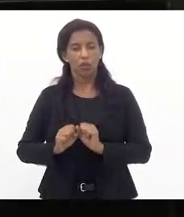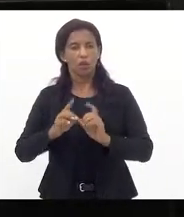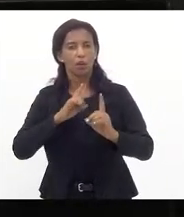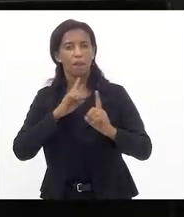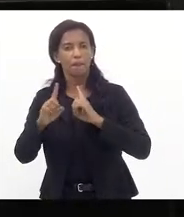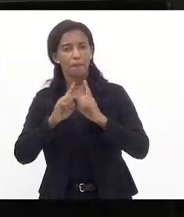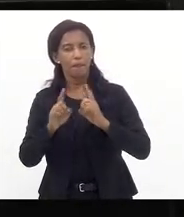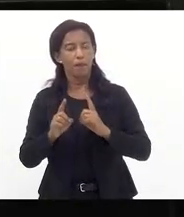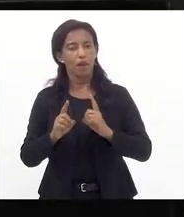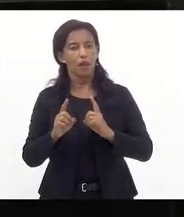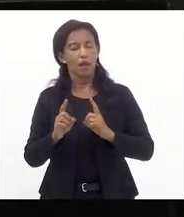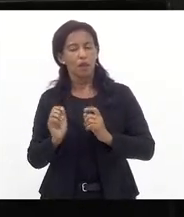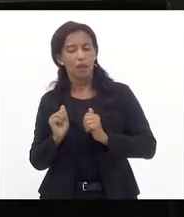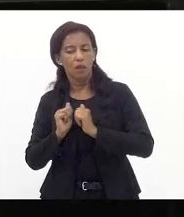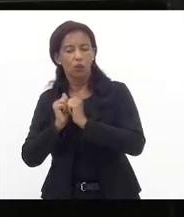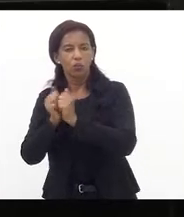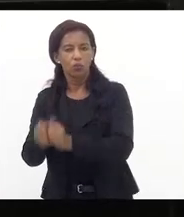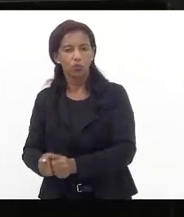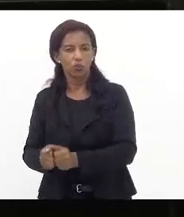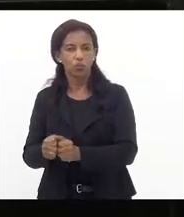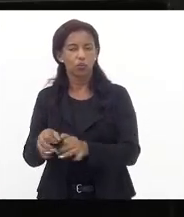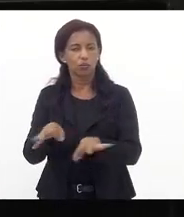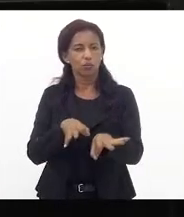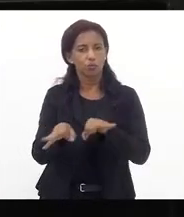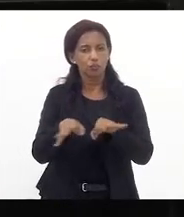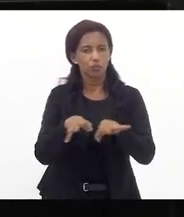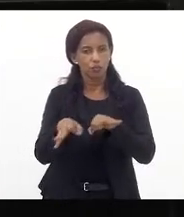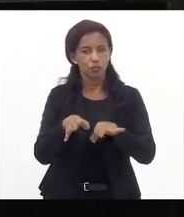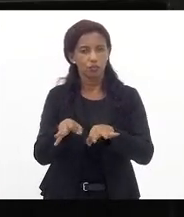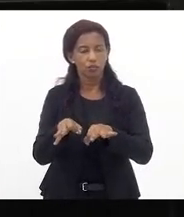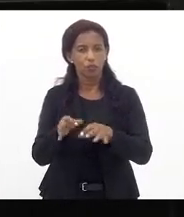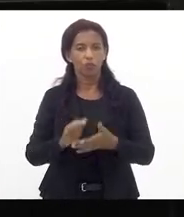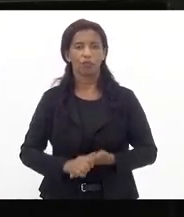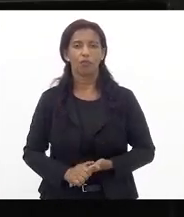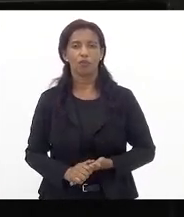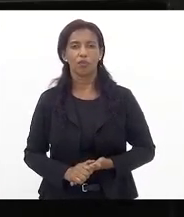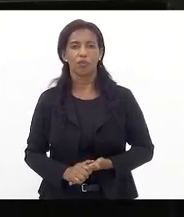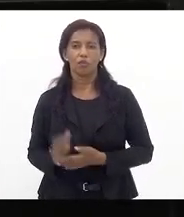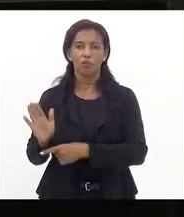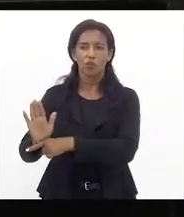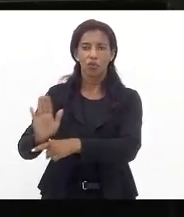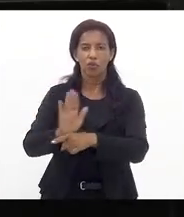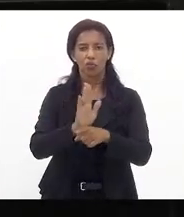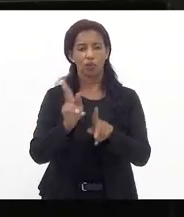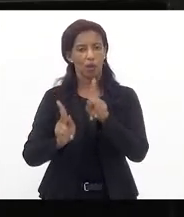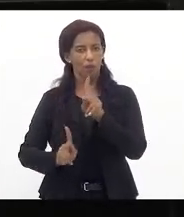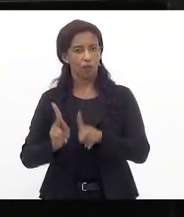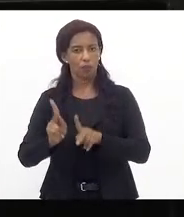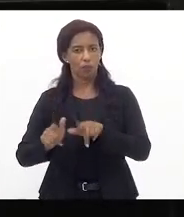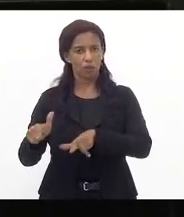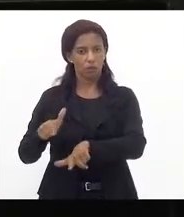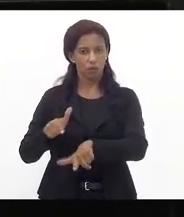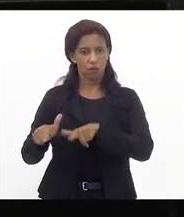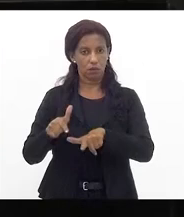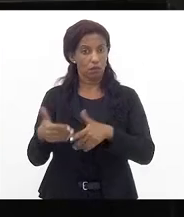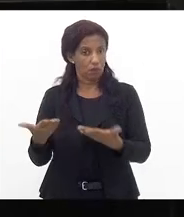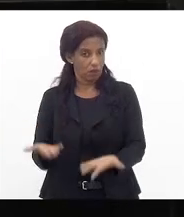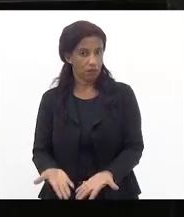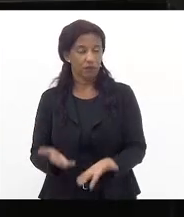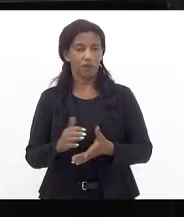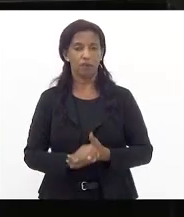debater e acomodar as medidas a ponto de atender a população e os servidores, e assim está sendo